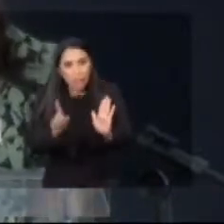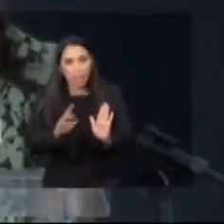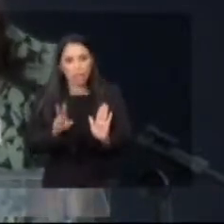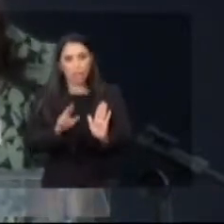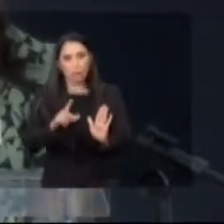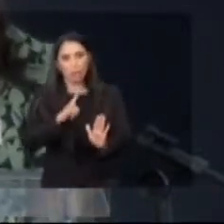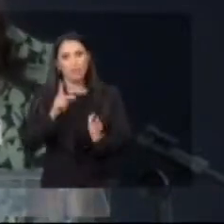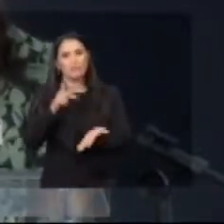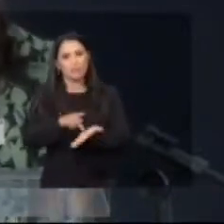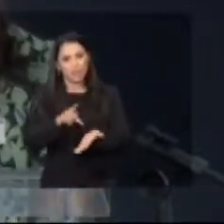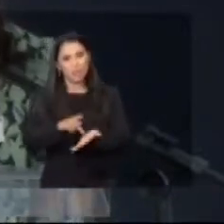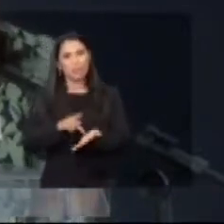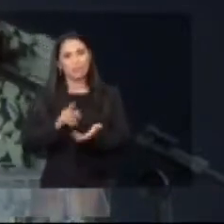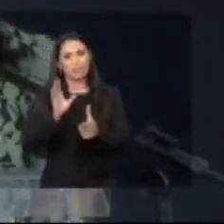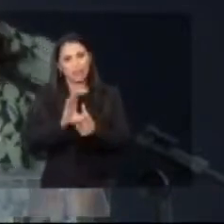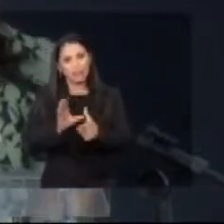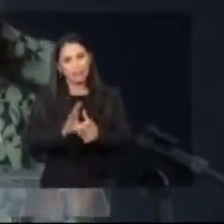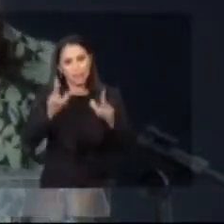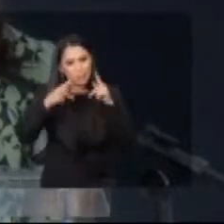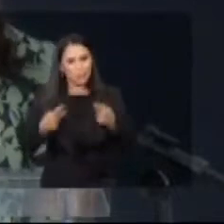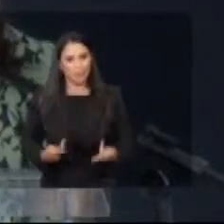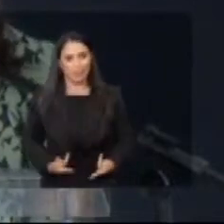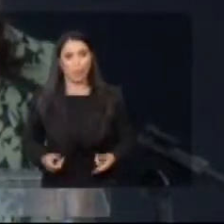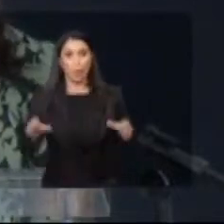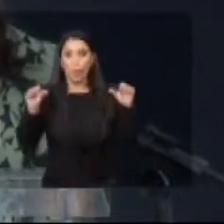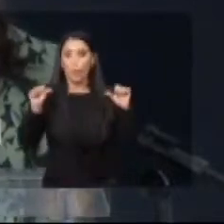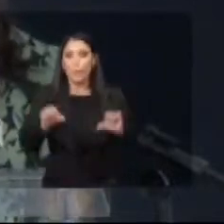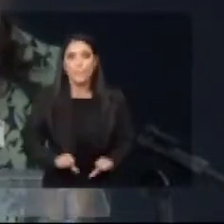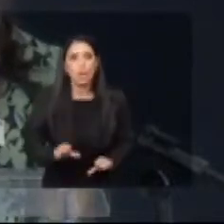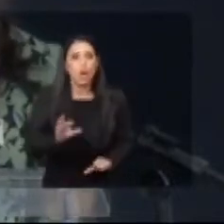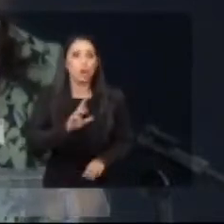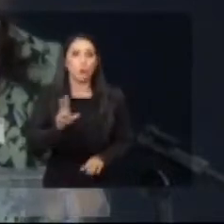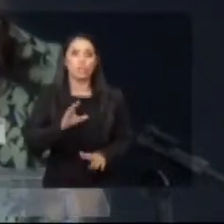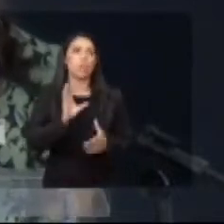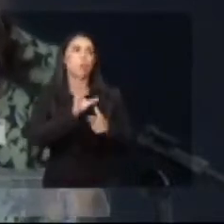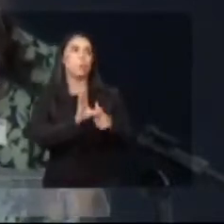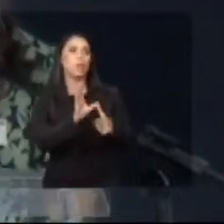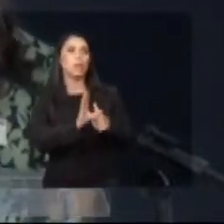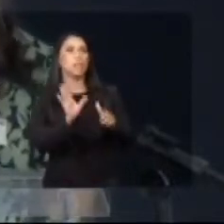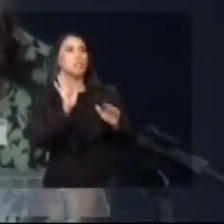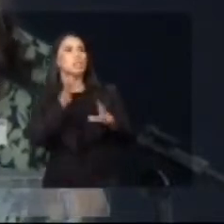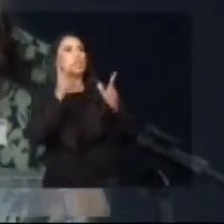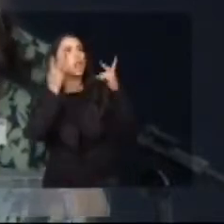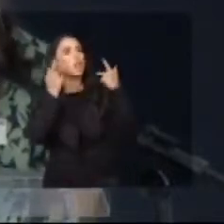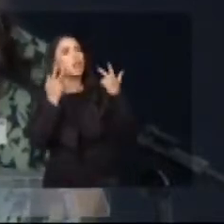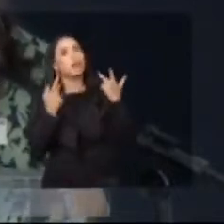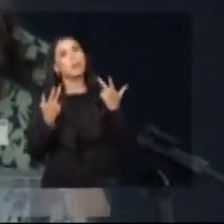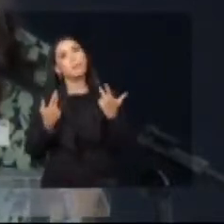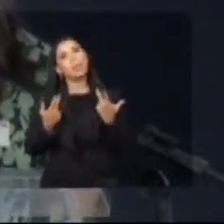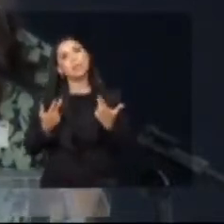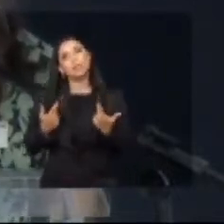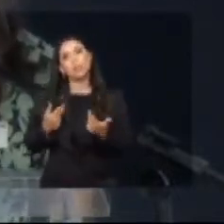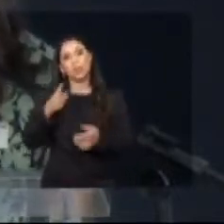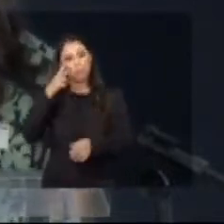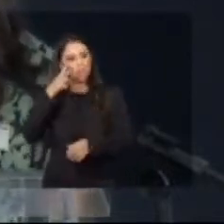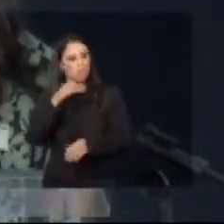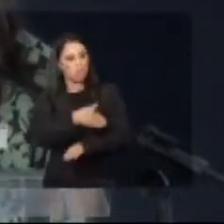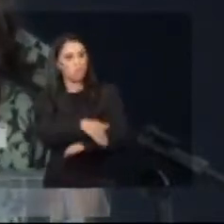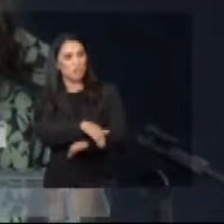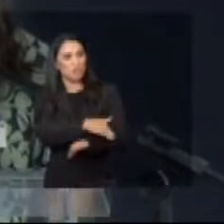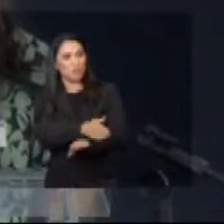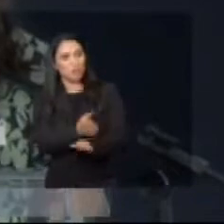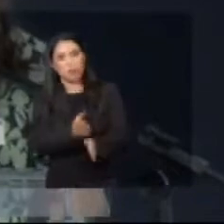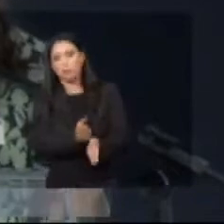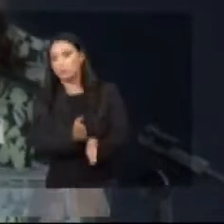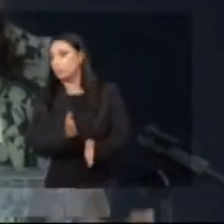uma verdadeira crise humanitária e pior a gente não tá apenas nessa crise como a gente normalizou quando passamos pelas ruas e desviamos nossos